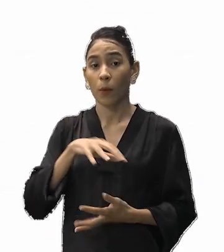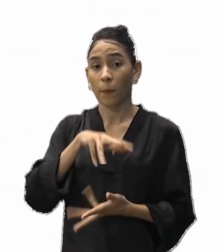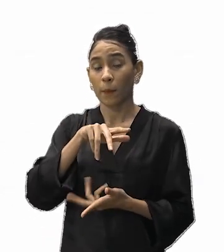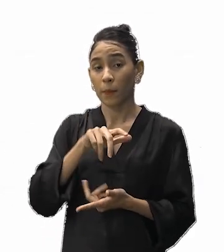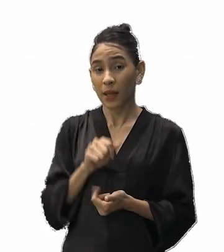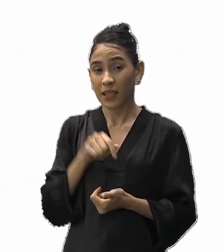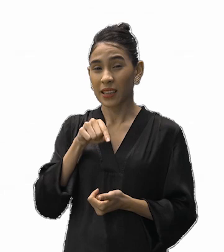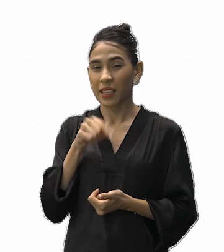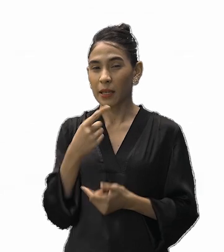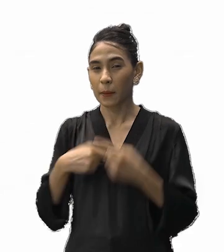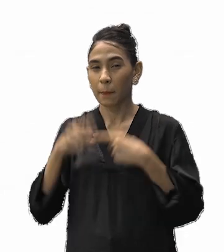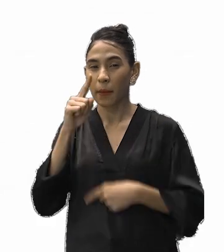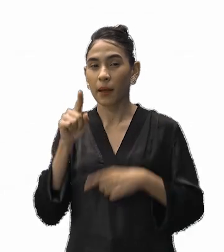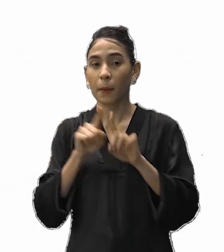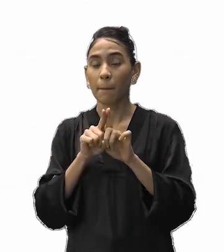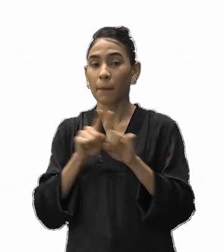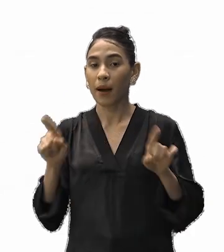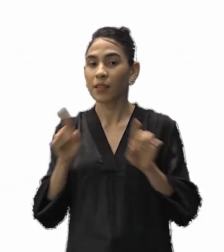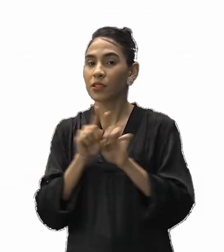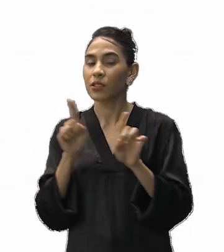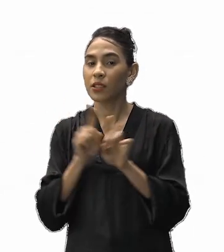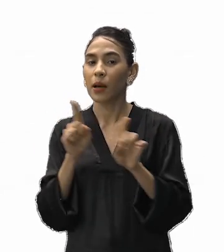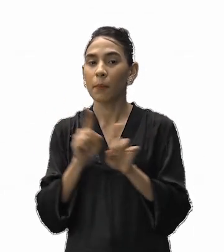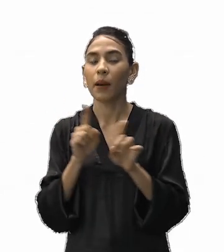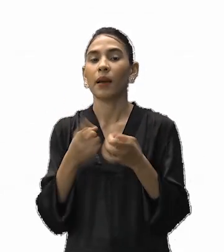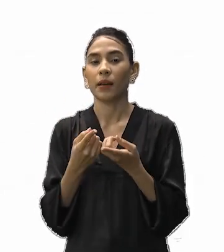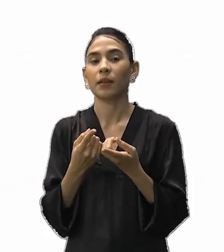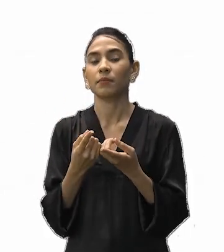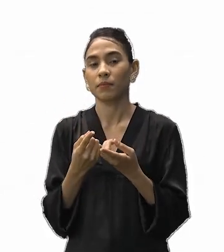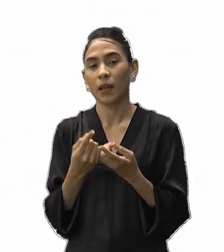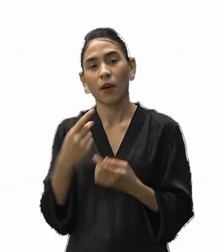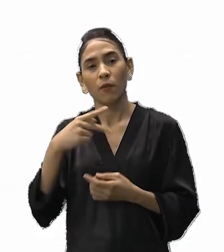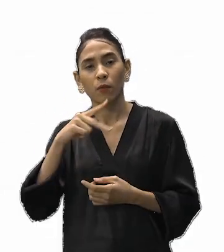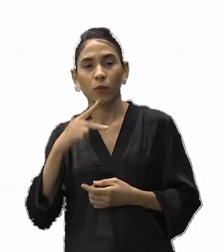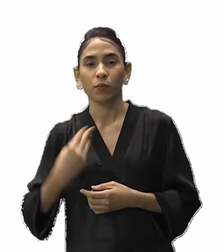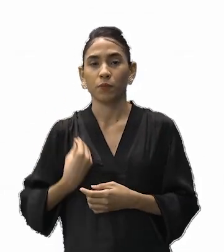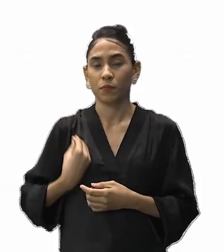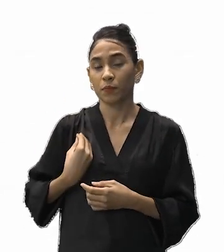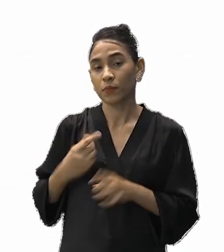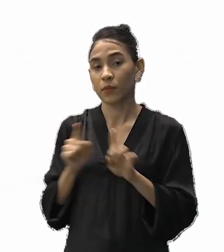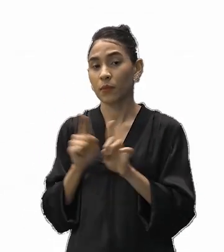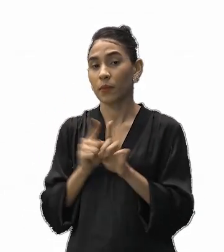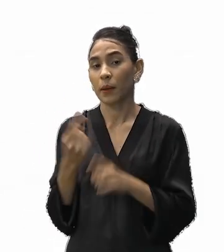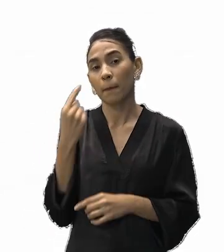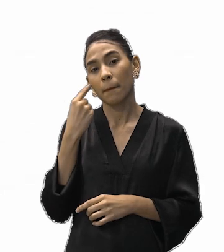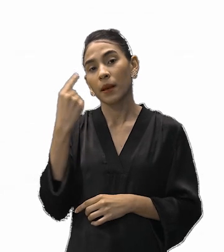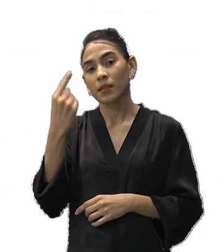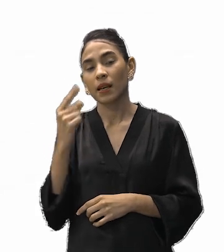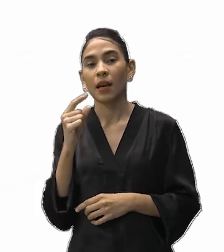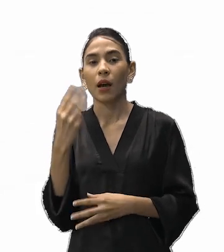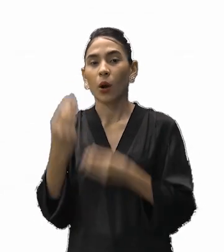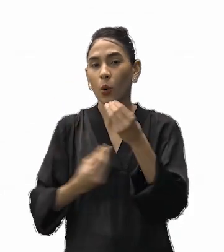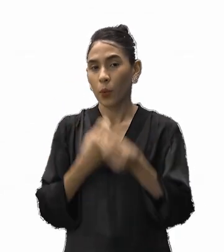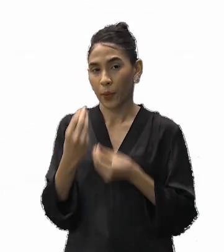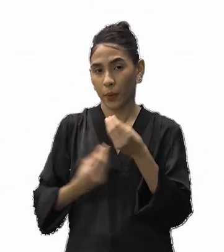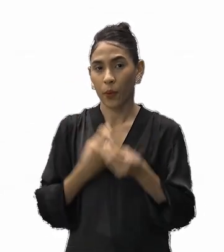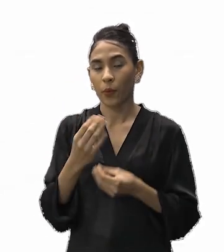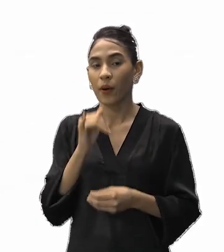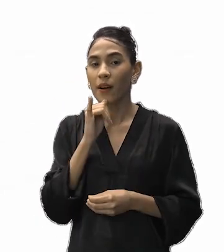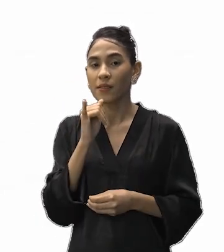mas também ele tem benefícios para você, o consumidor. Além de pensar na melhor